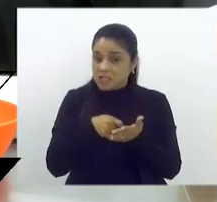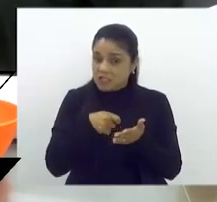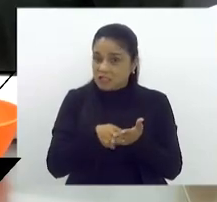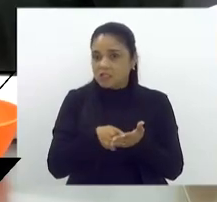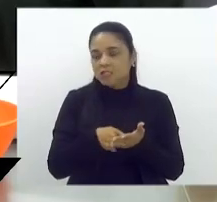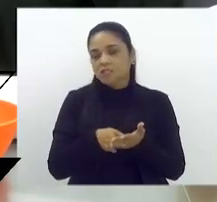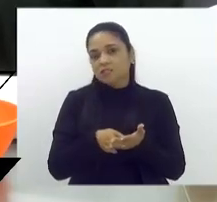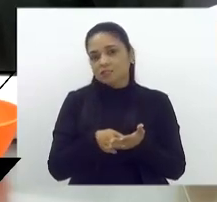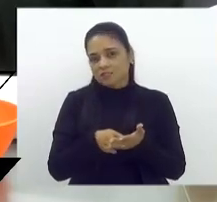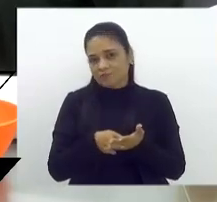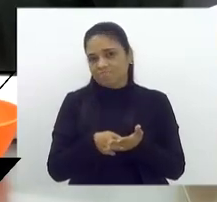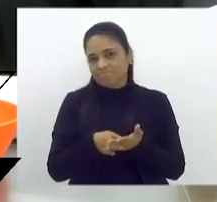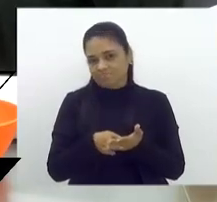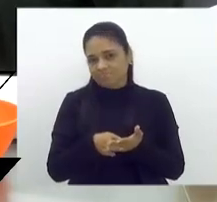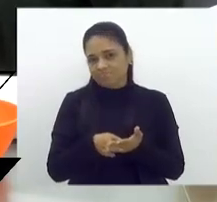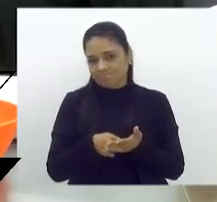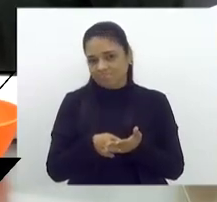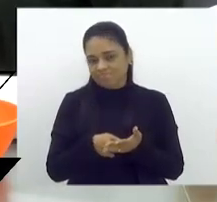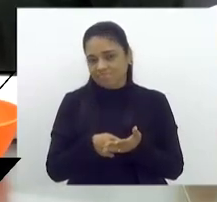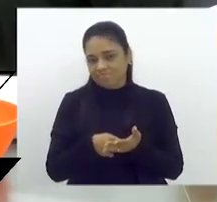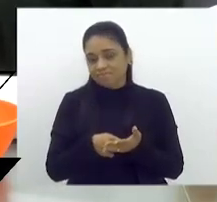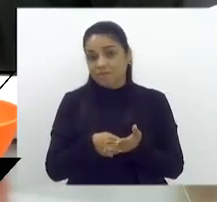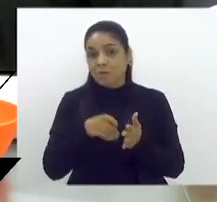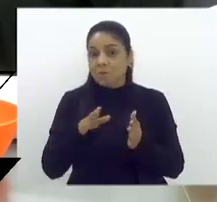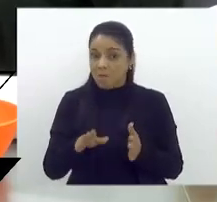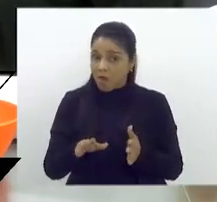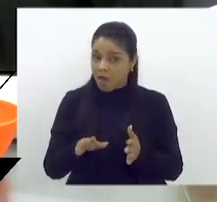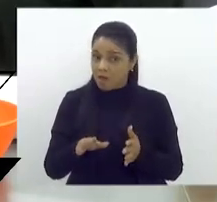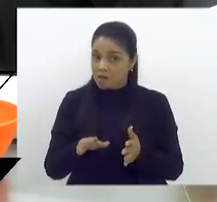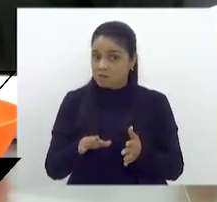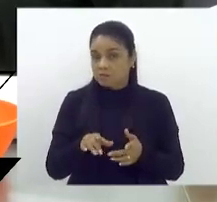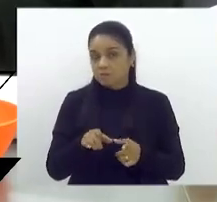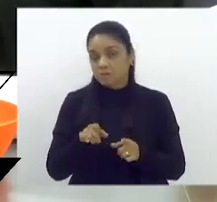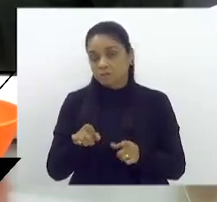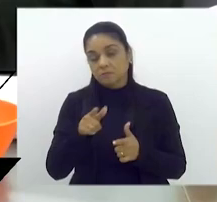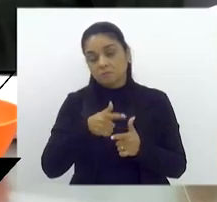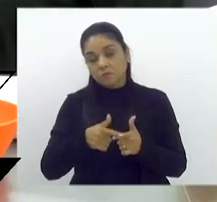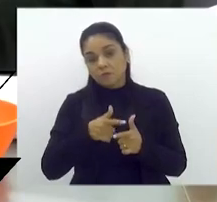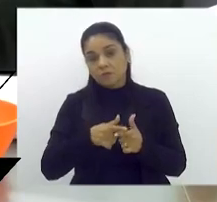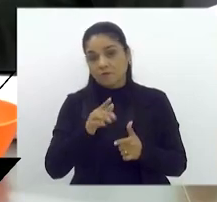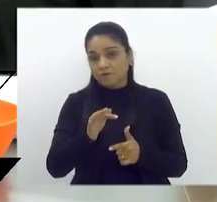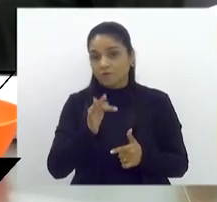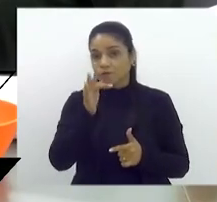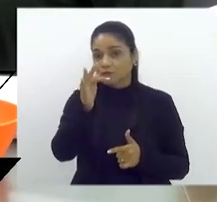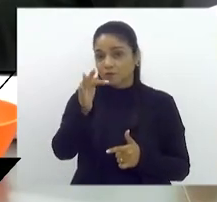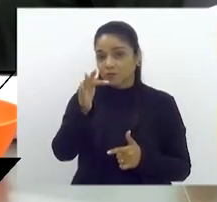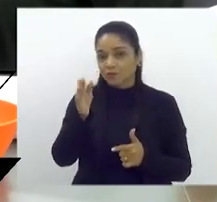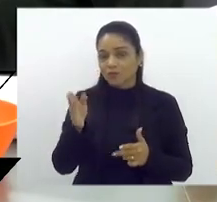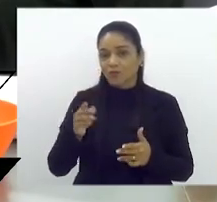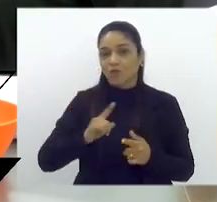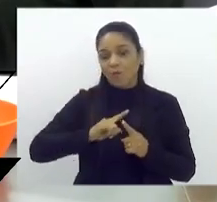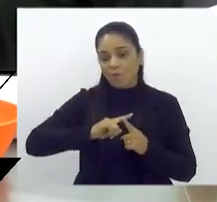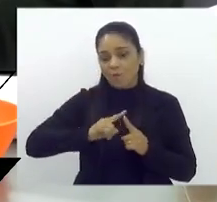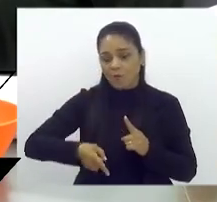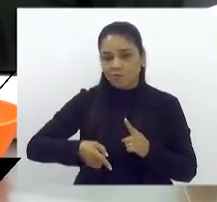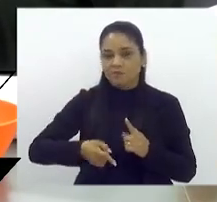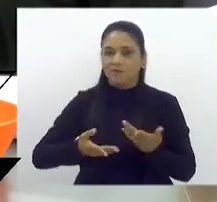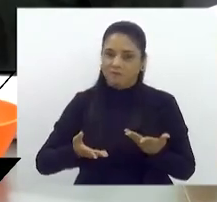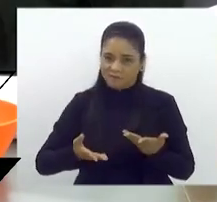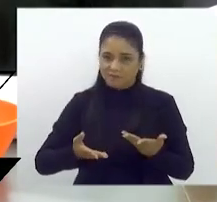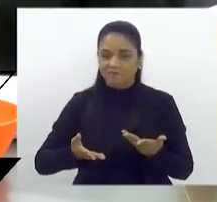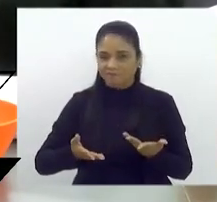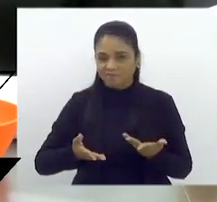está sustentando, podemos insistir. Mas também teremos um outro problema depois, que é o veto, a derrubada do veto, etc,